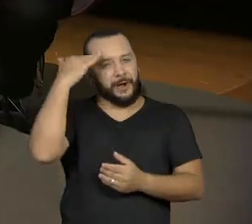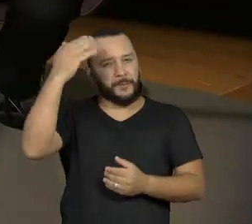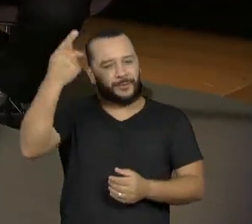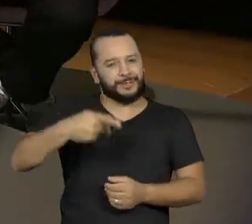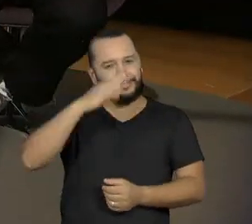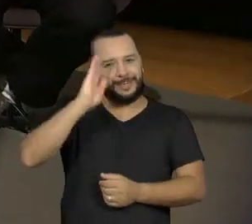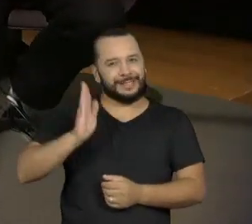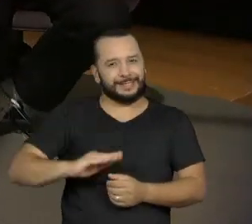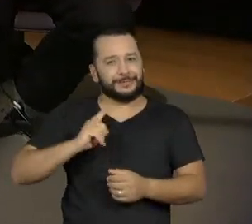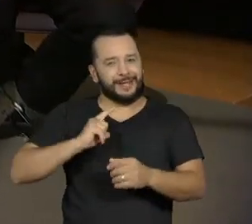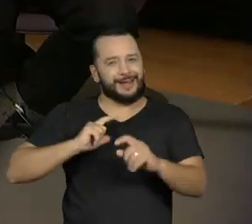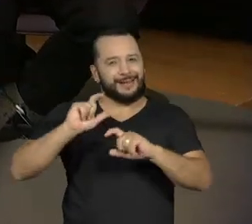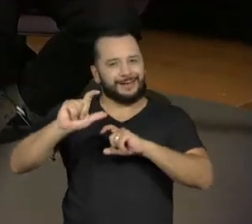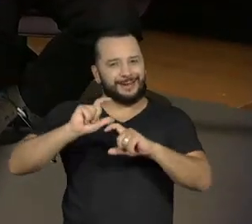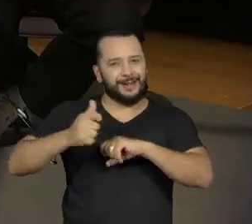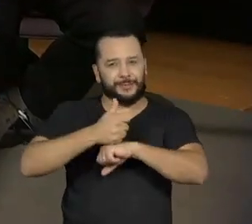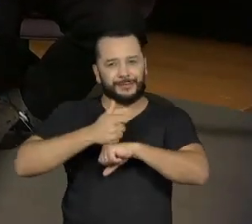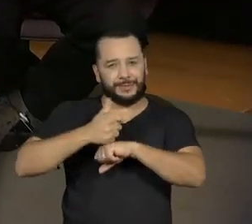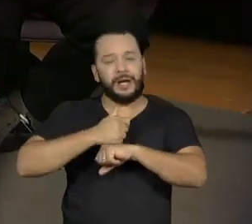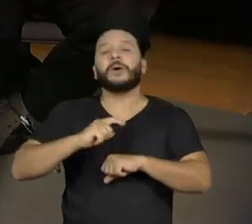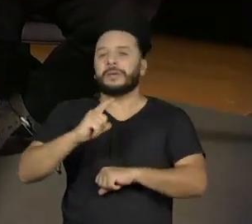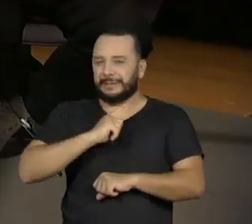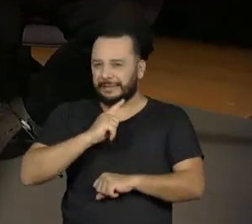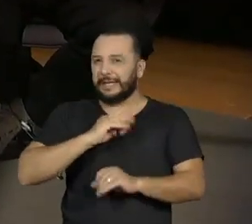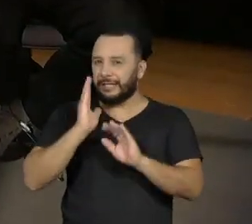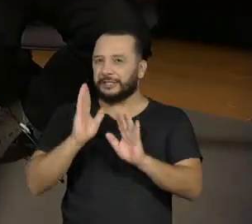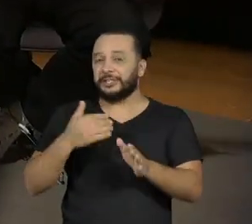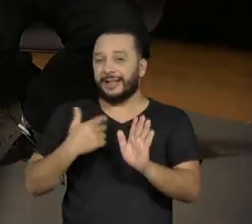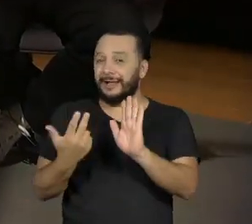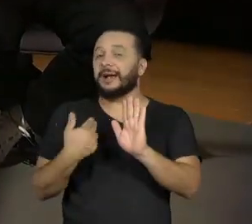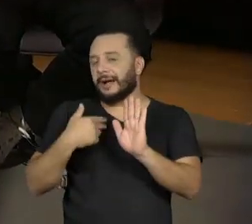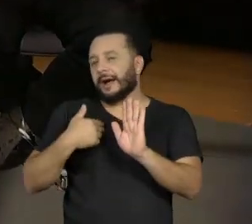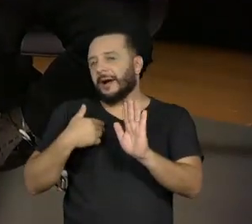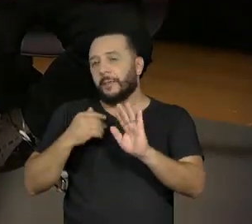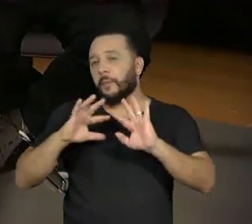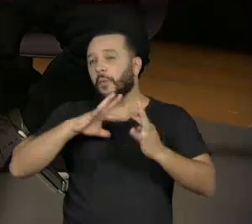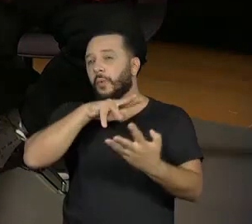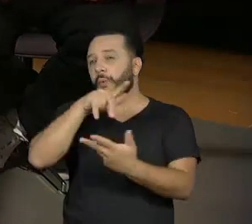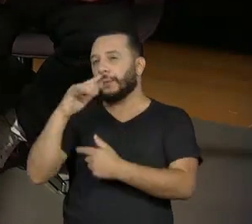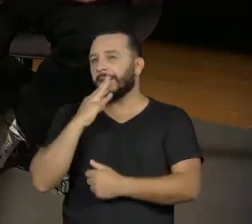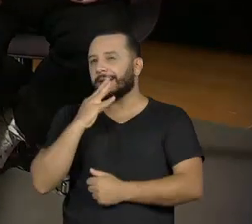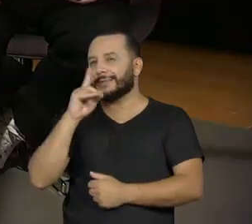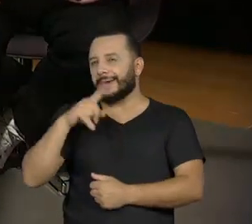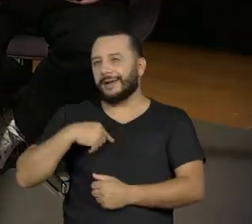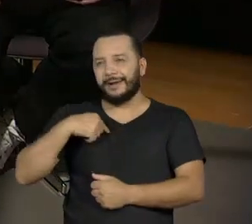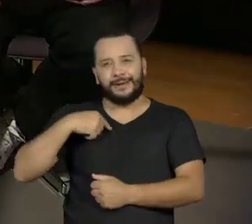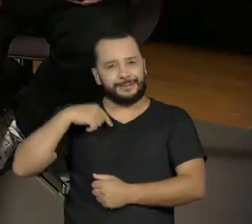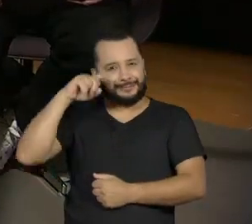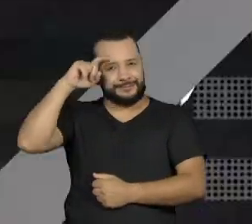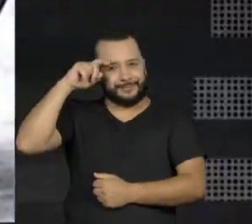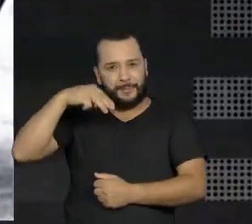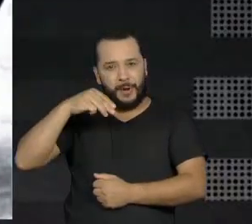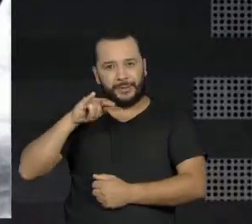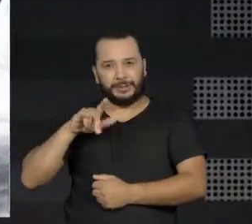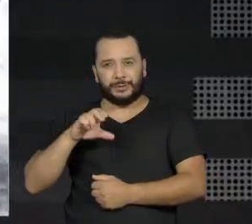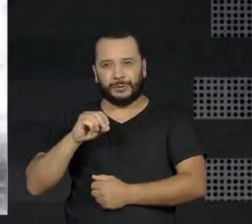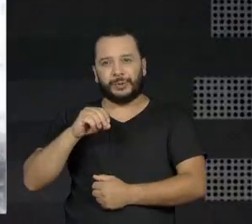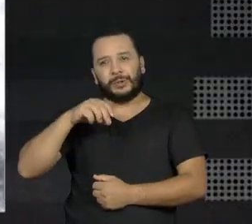Um quadrinista que tem obras publicadas por todo o mundo. É claro que estamos falando de Maurício de Souza.